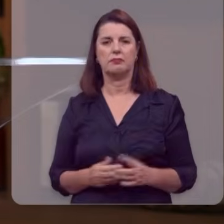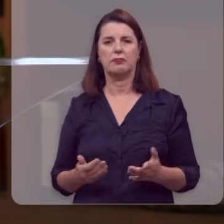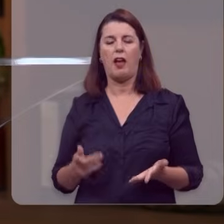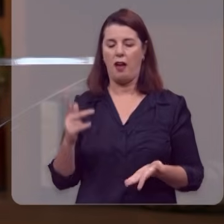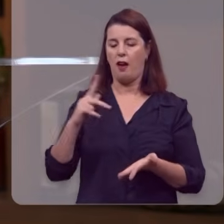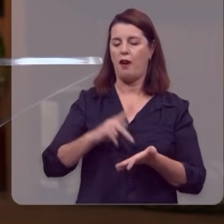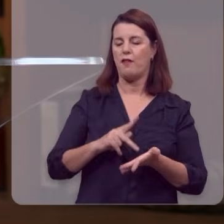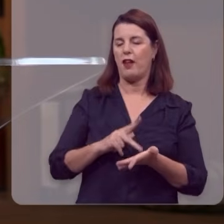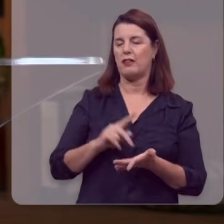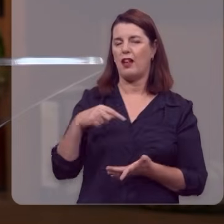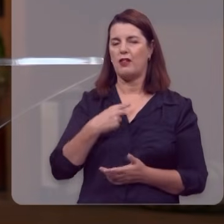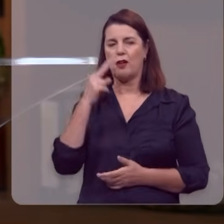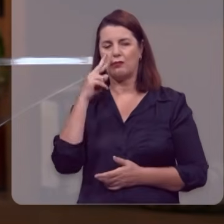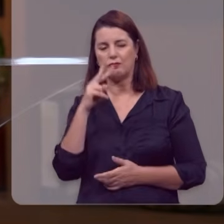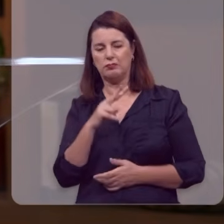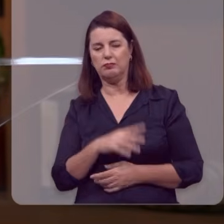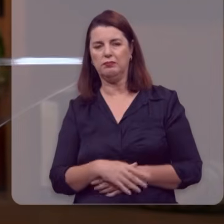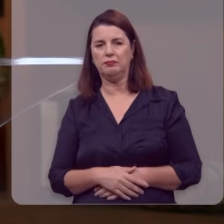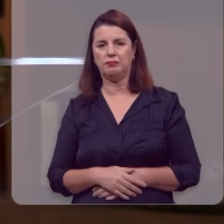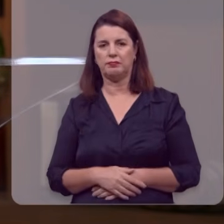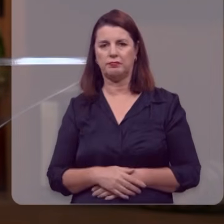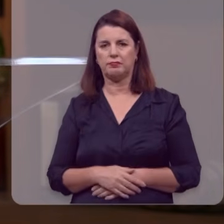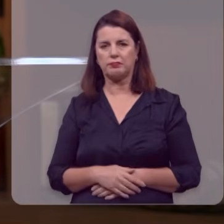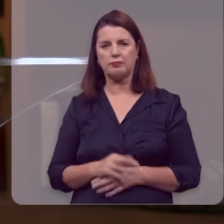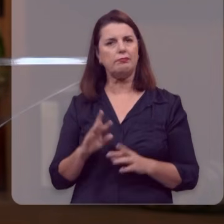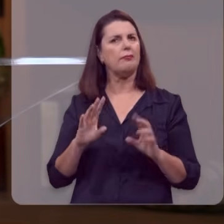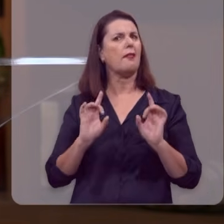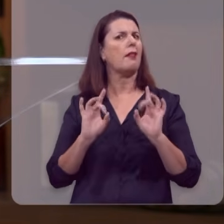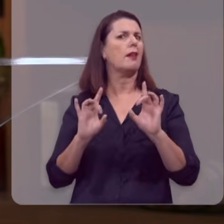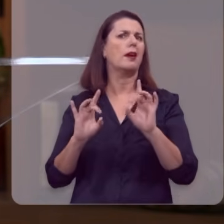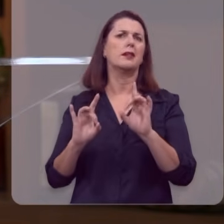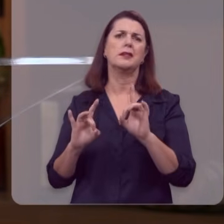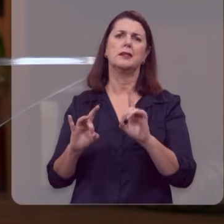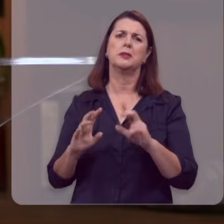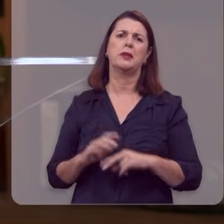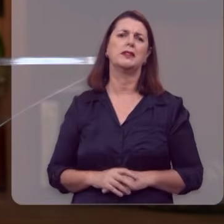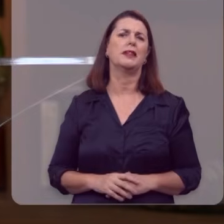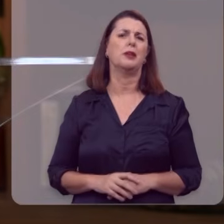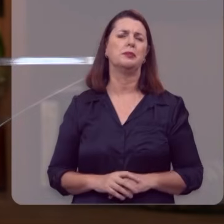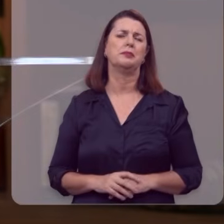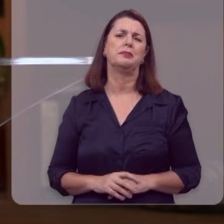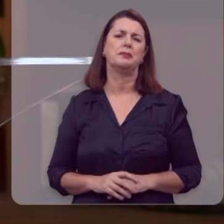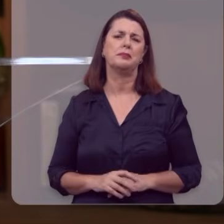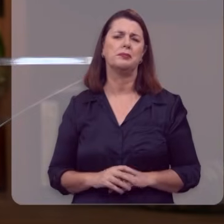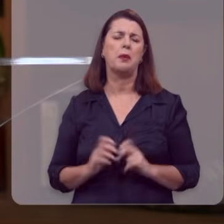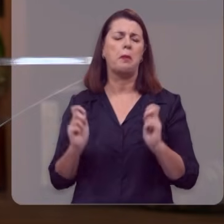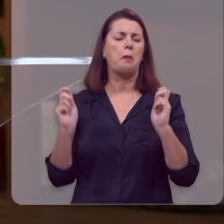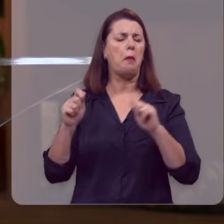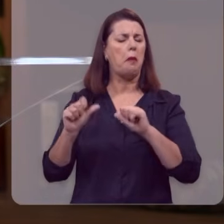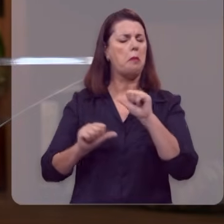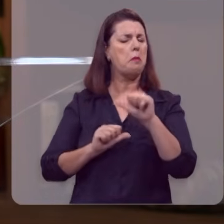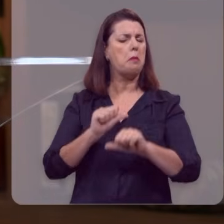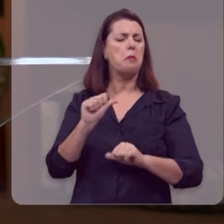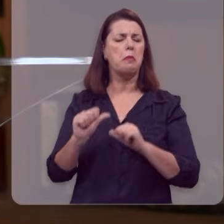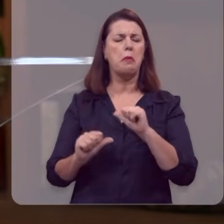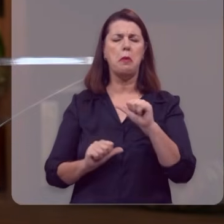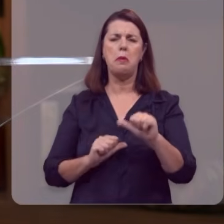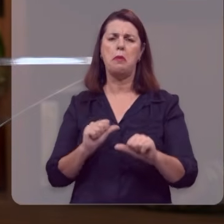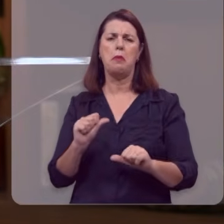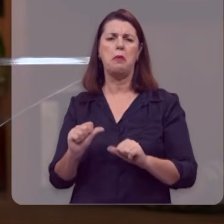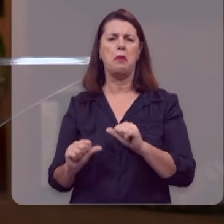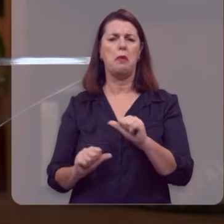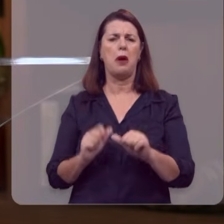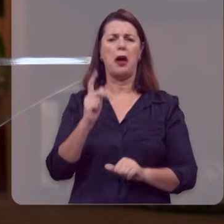A verdade que acabamos de ouvir é revolucionária. Ela pode mudar